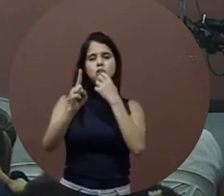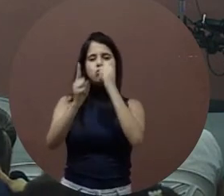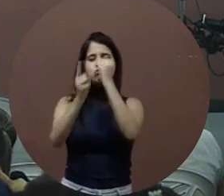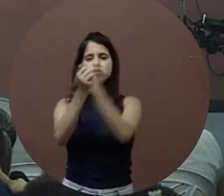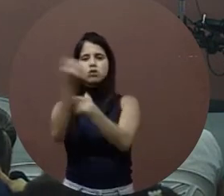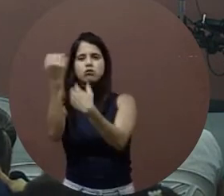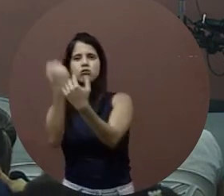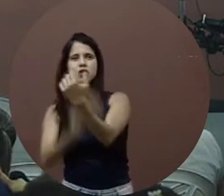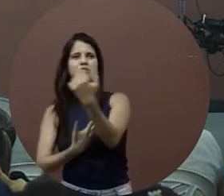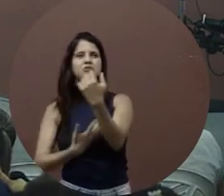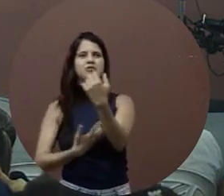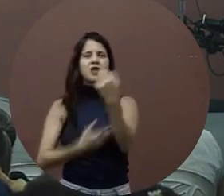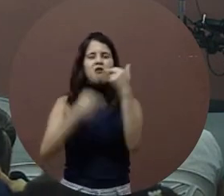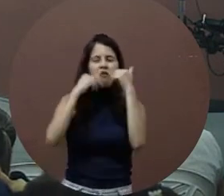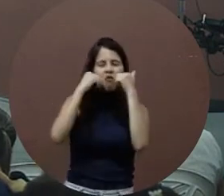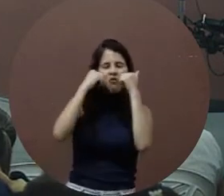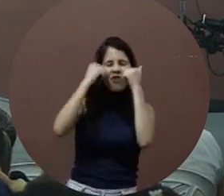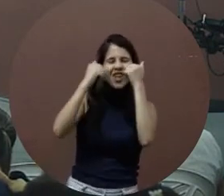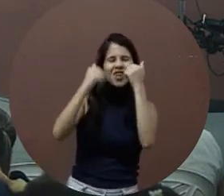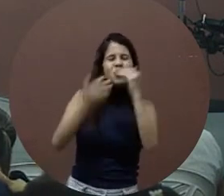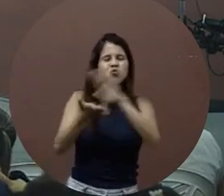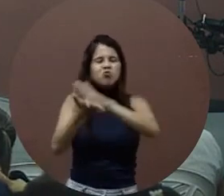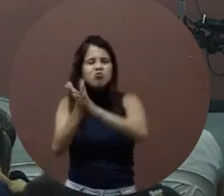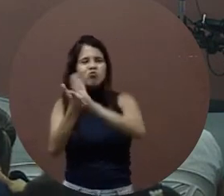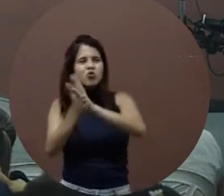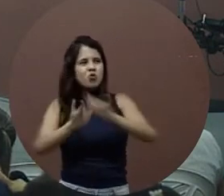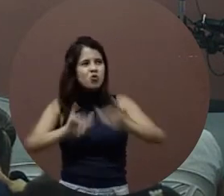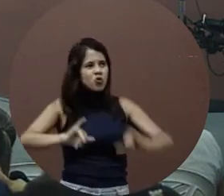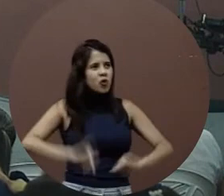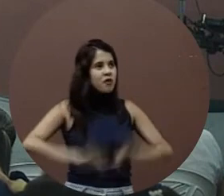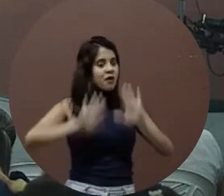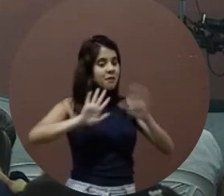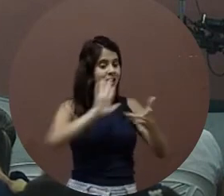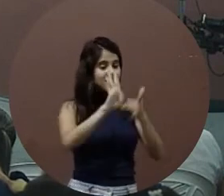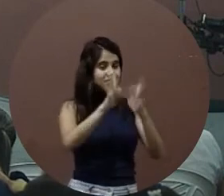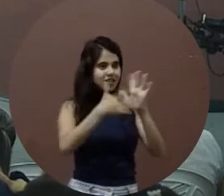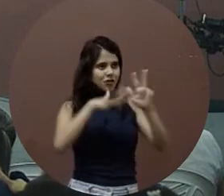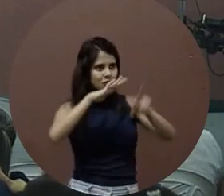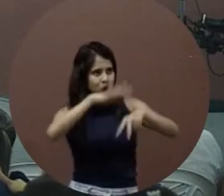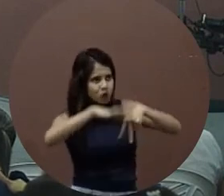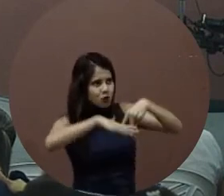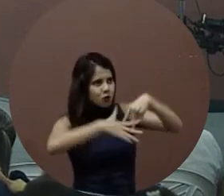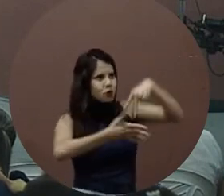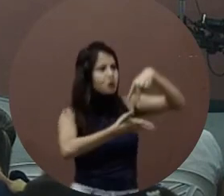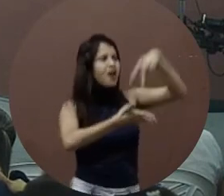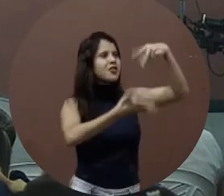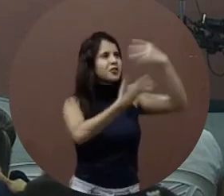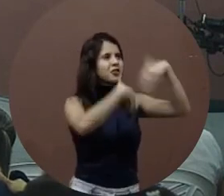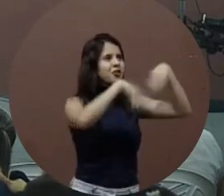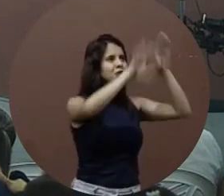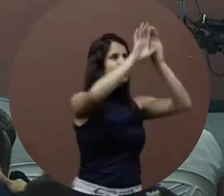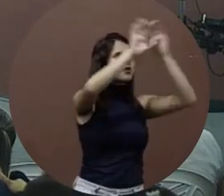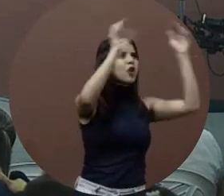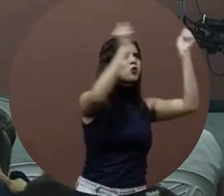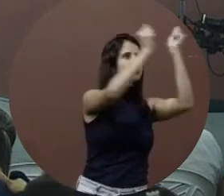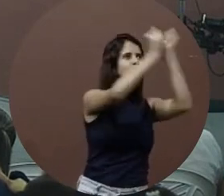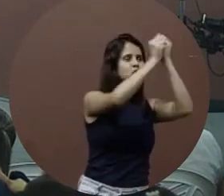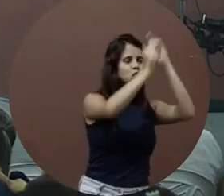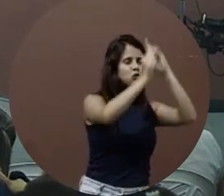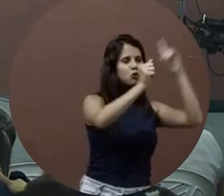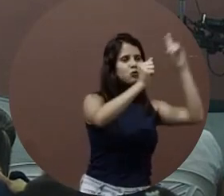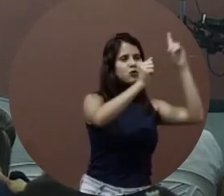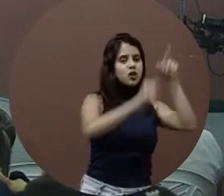está sentado à direita do trono de Deus. Portanto, pensem naquele que suportou tamanha oposição dos pecadores contra si mesmo, para